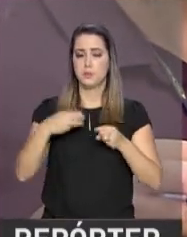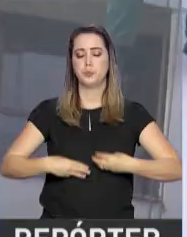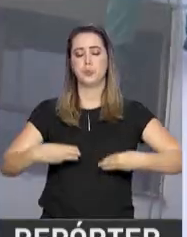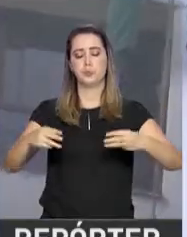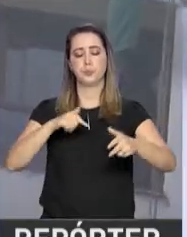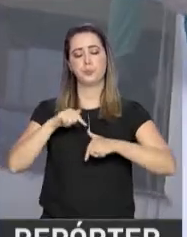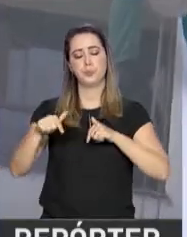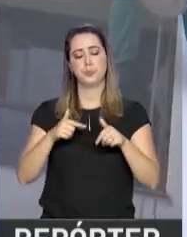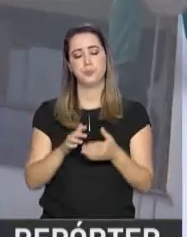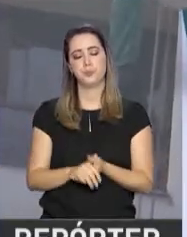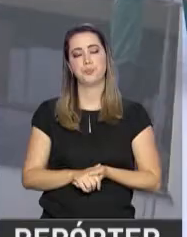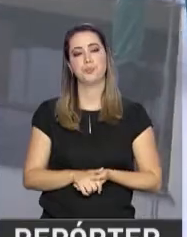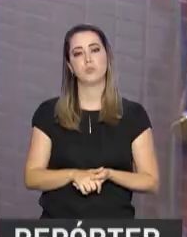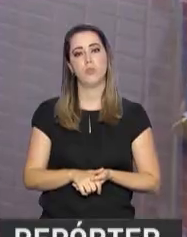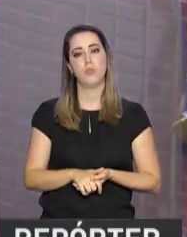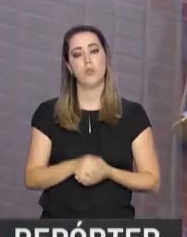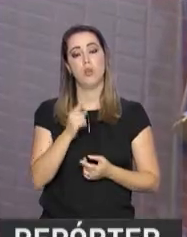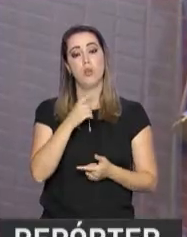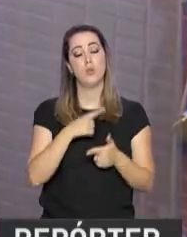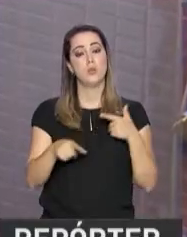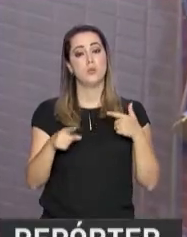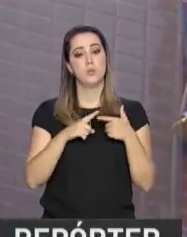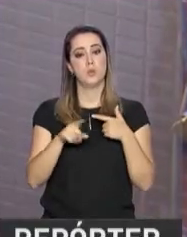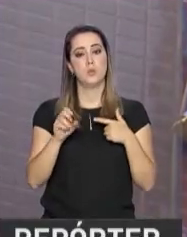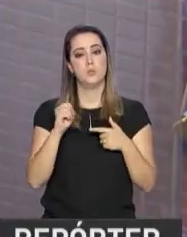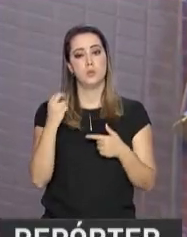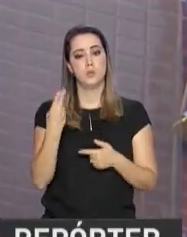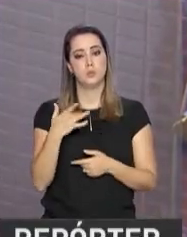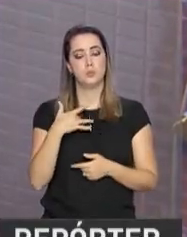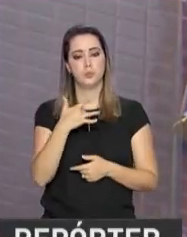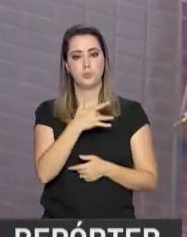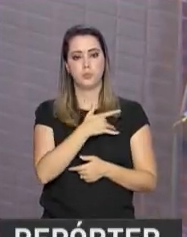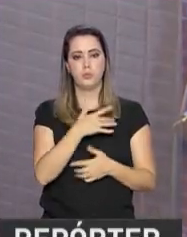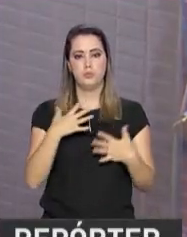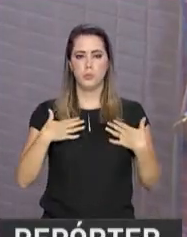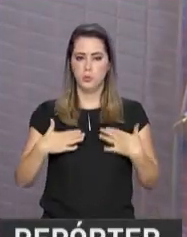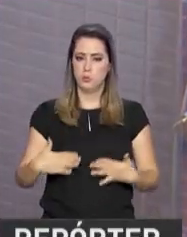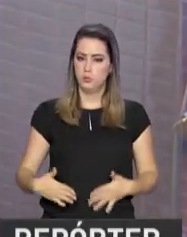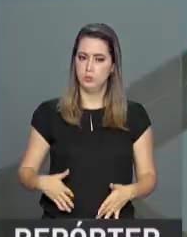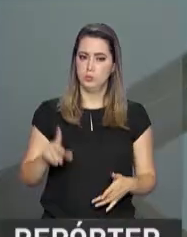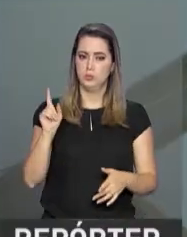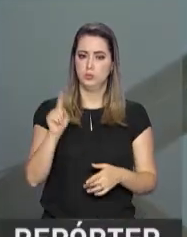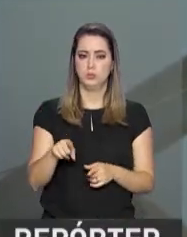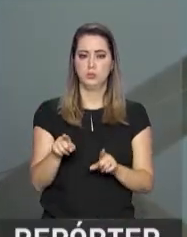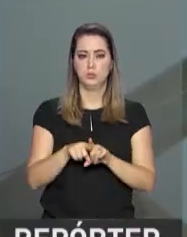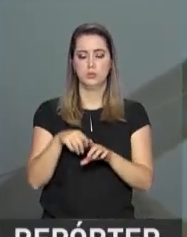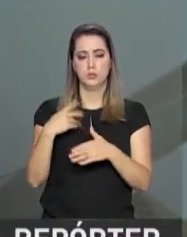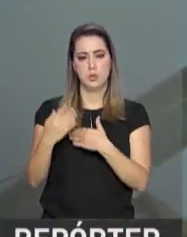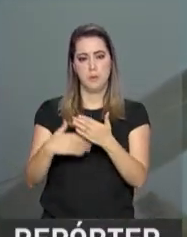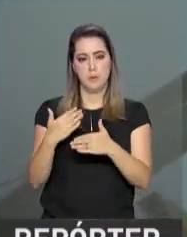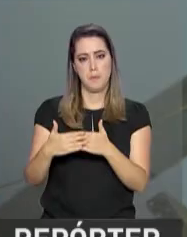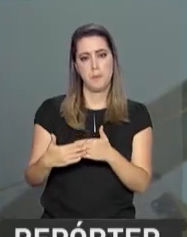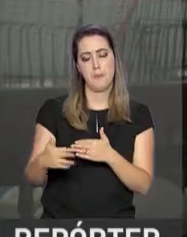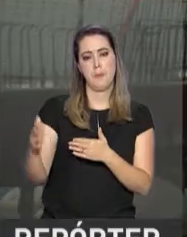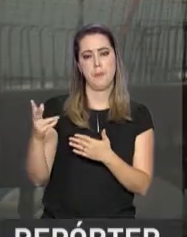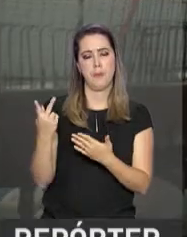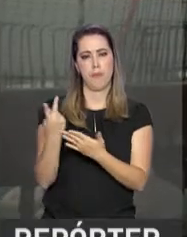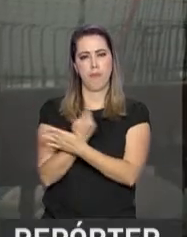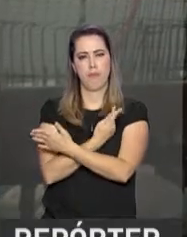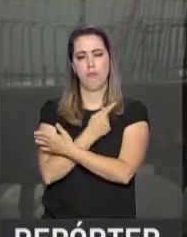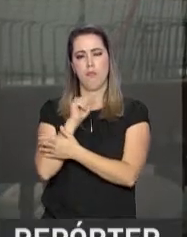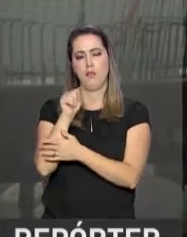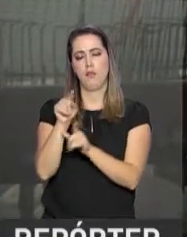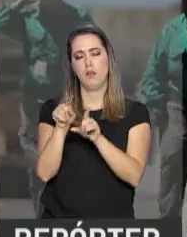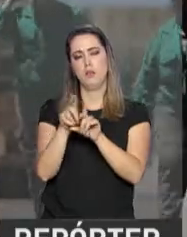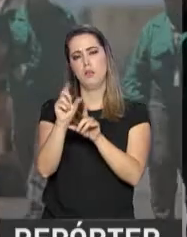trabalho assim capacitações e danos à saúde física dos trabalhadores brasileiros decorrentes de acidentes e doenças